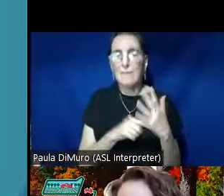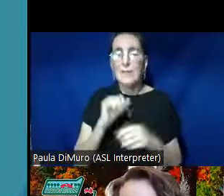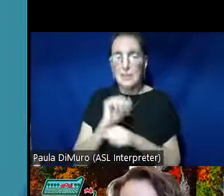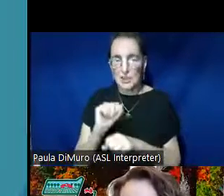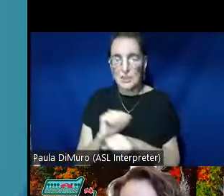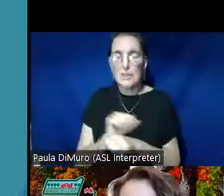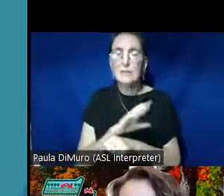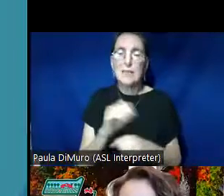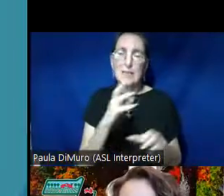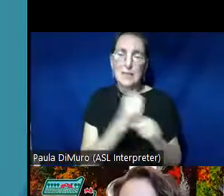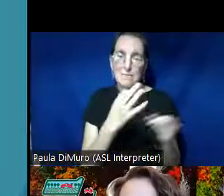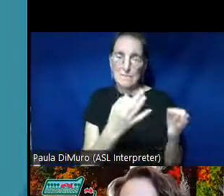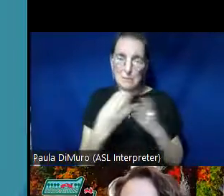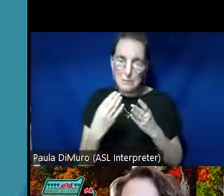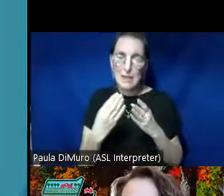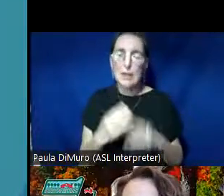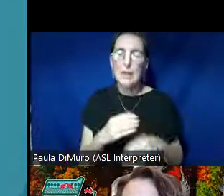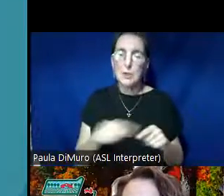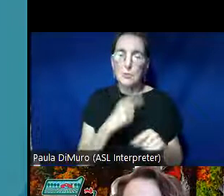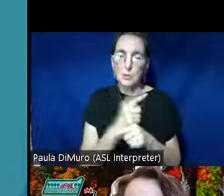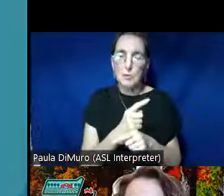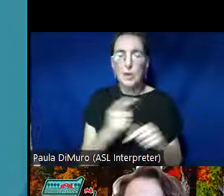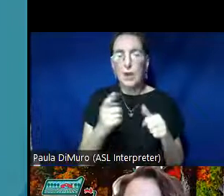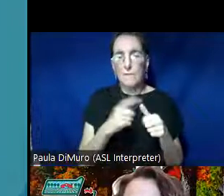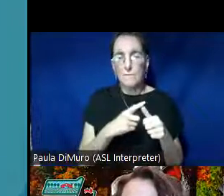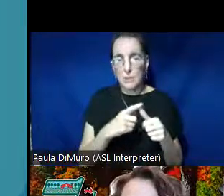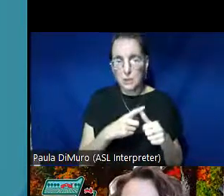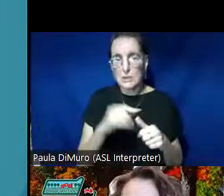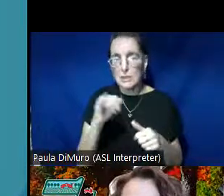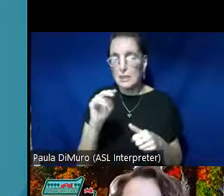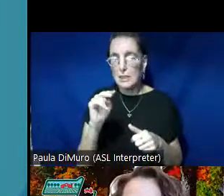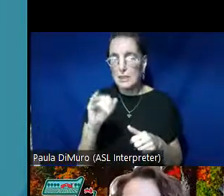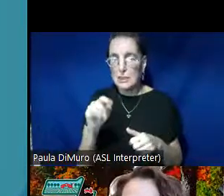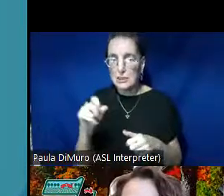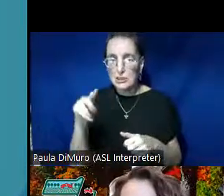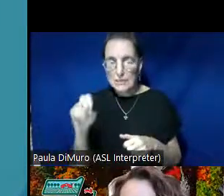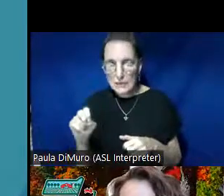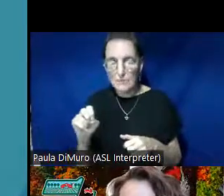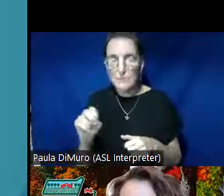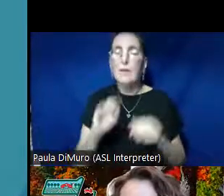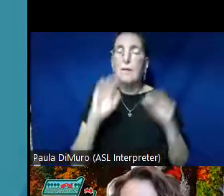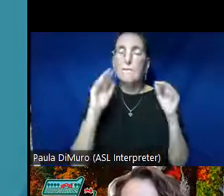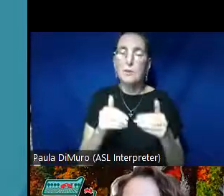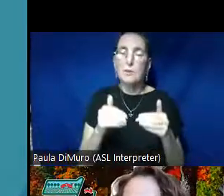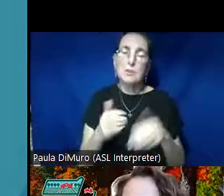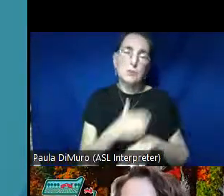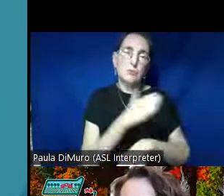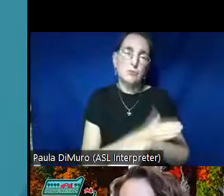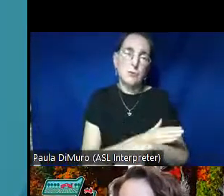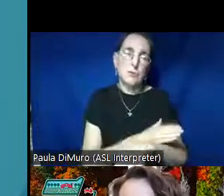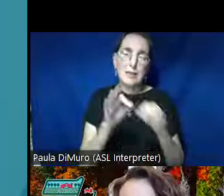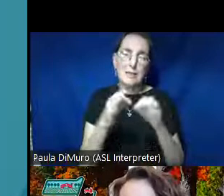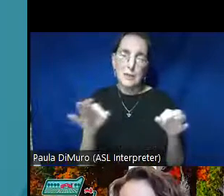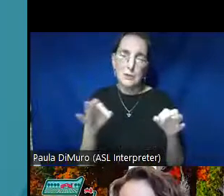top iniciativas consoante apropriada. Nossa primeira iniciativa está foca na melhor acesso